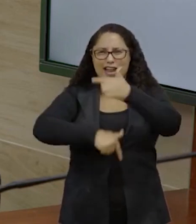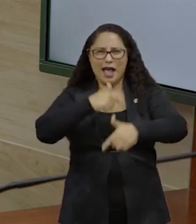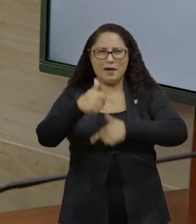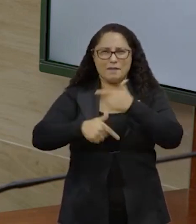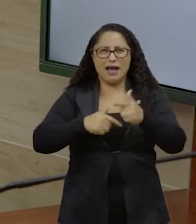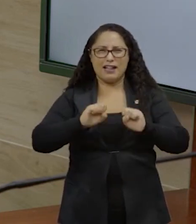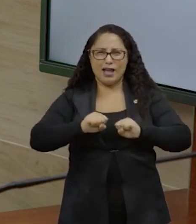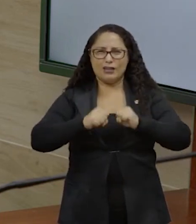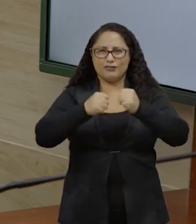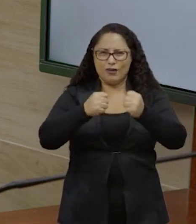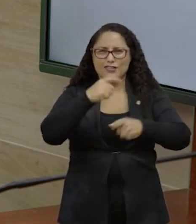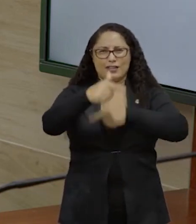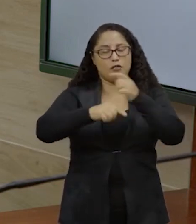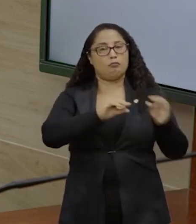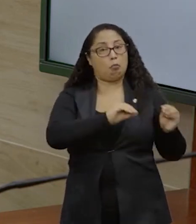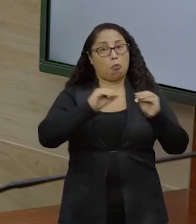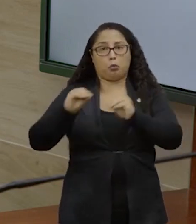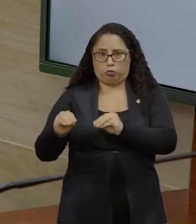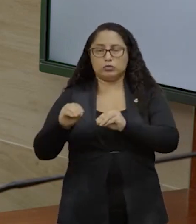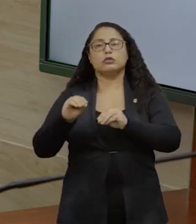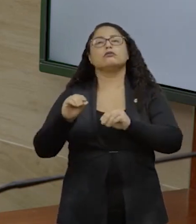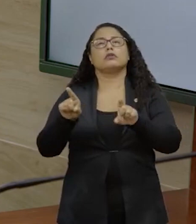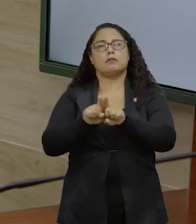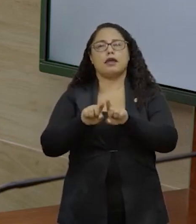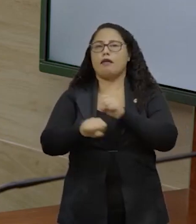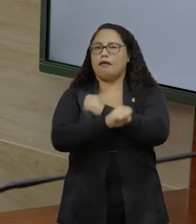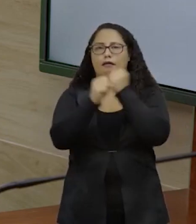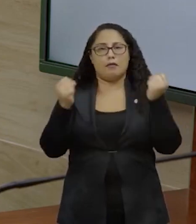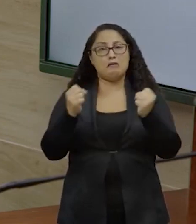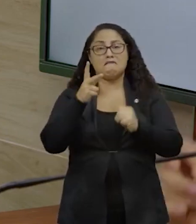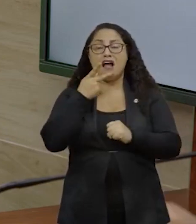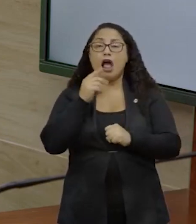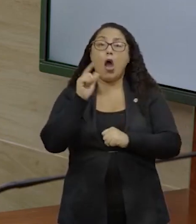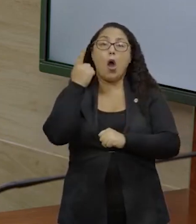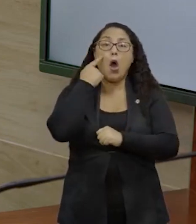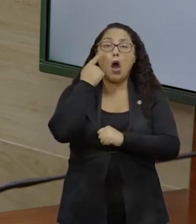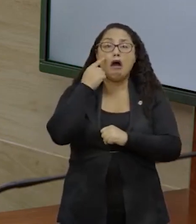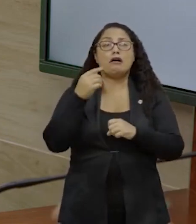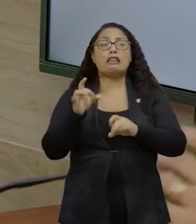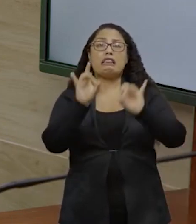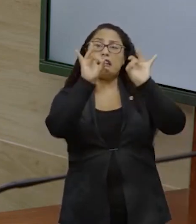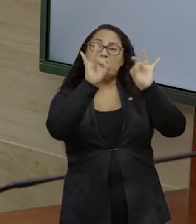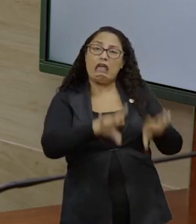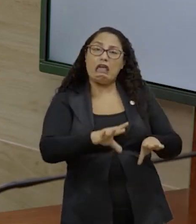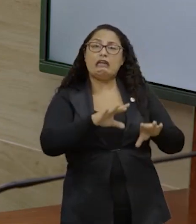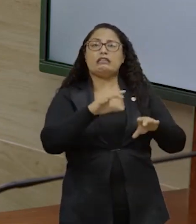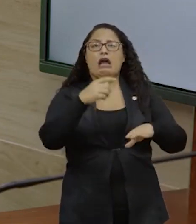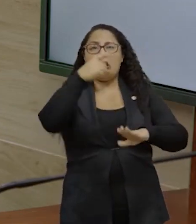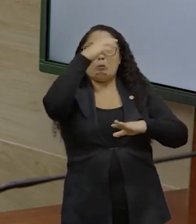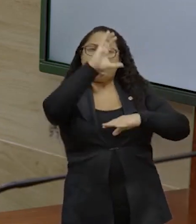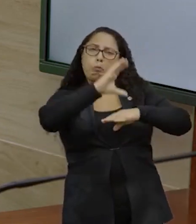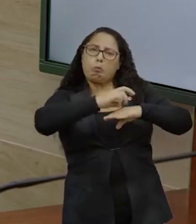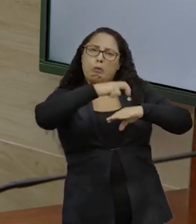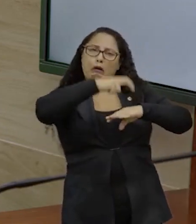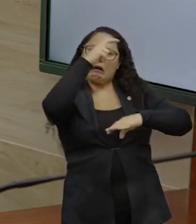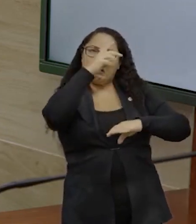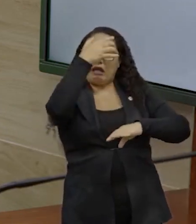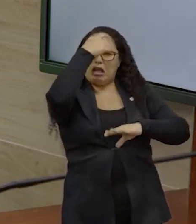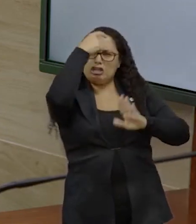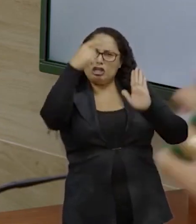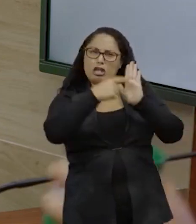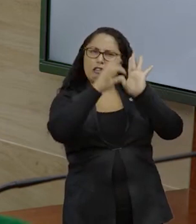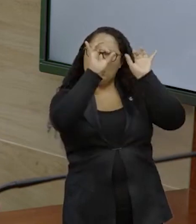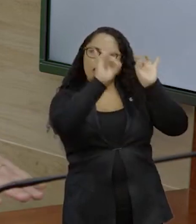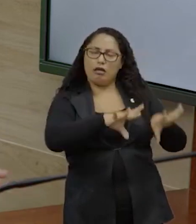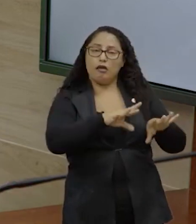né? As forças de trabalho vão mudar. Não tem como. Não dá para você falar assim, não, vamos deixar esse chat GPT de lado, vamos deixar essa inteligência